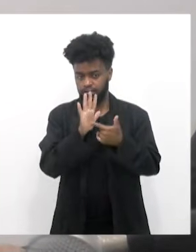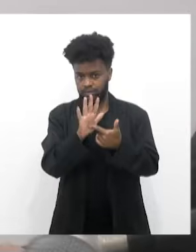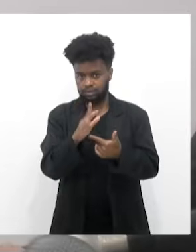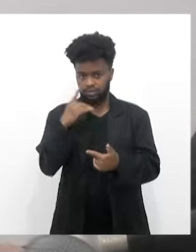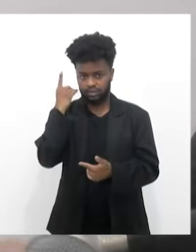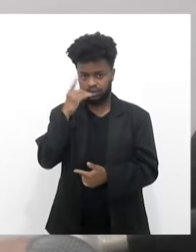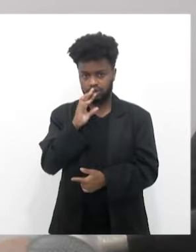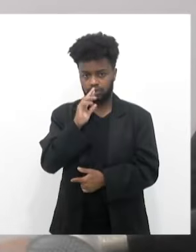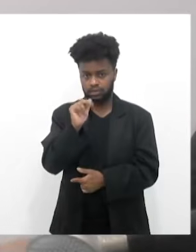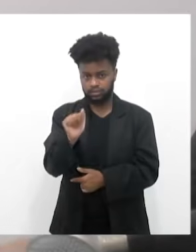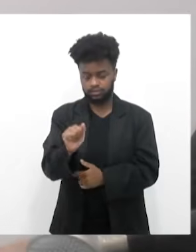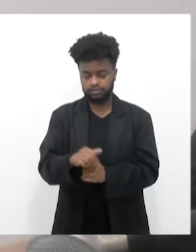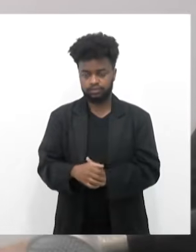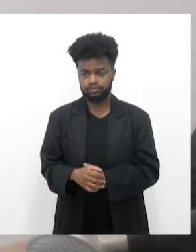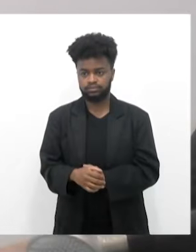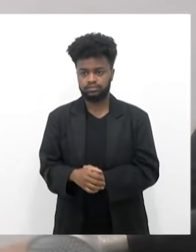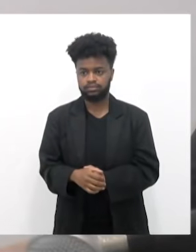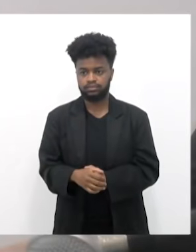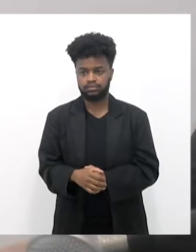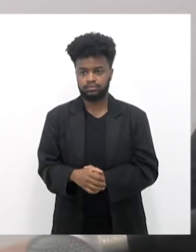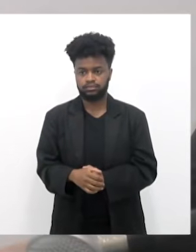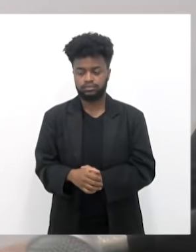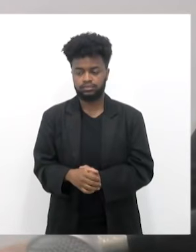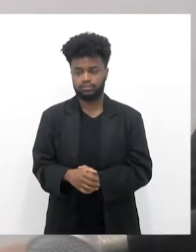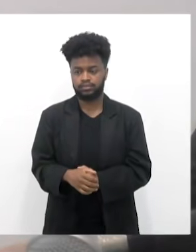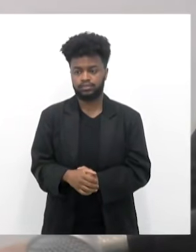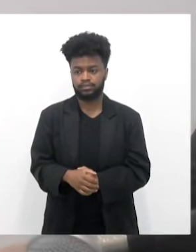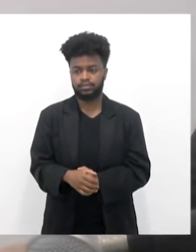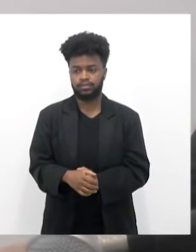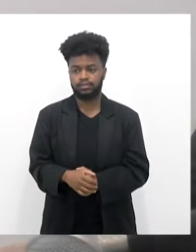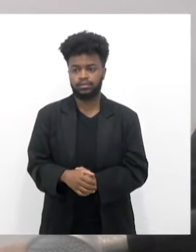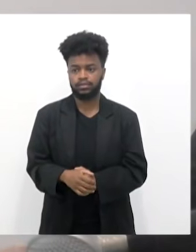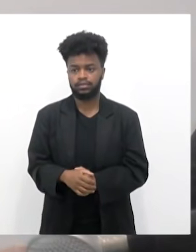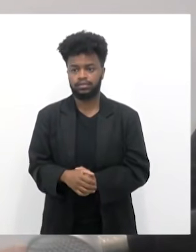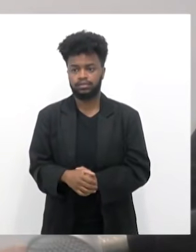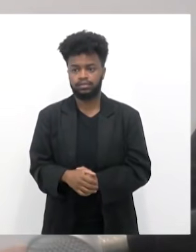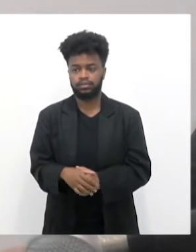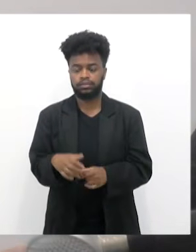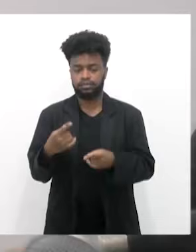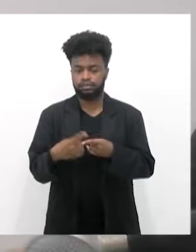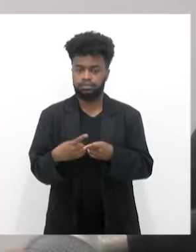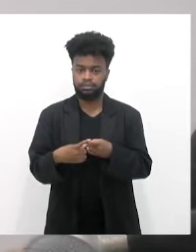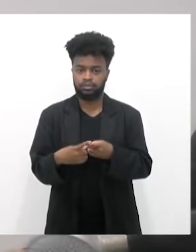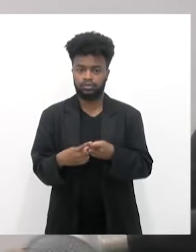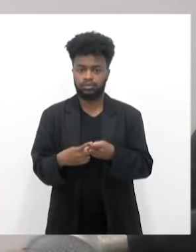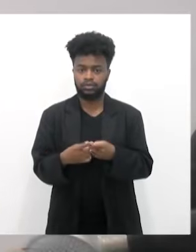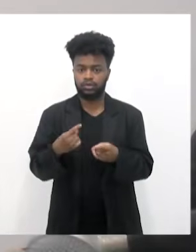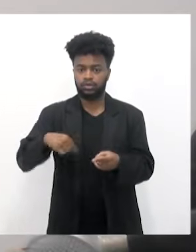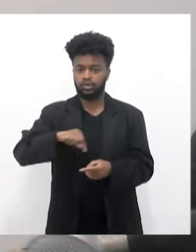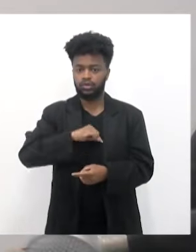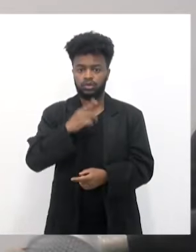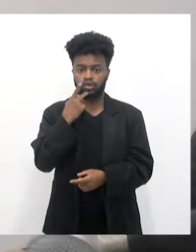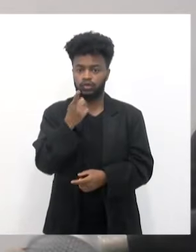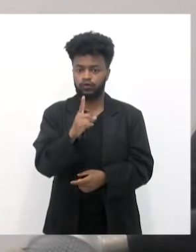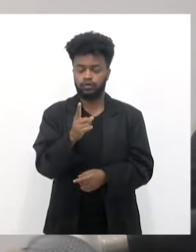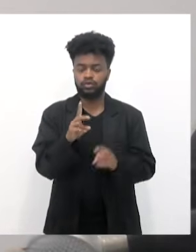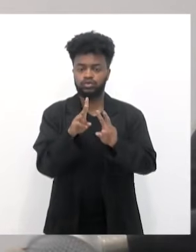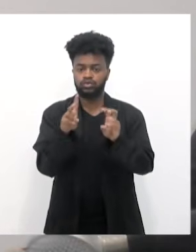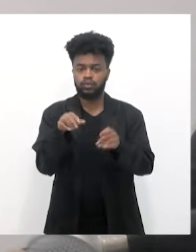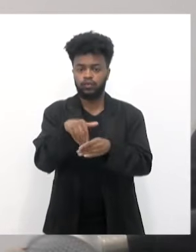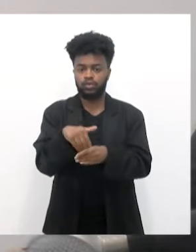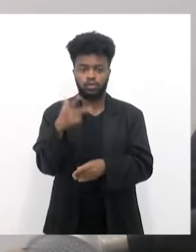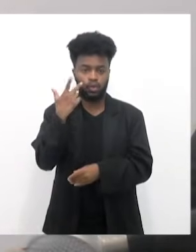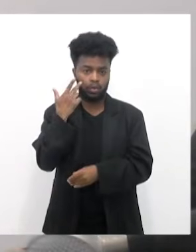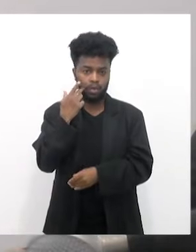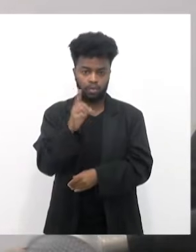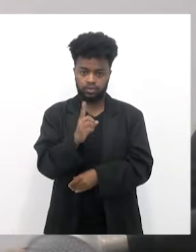deputado Rodrigo Amorim e pelo fato objetivo de que não estamos falando de eleições